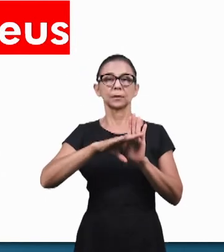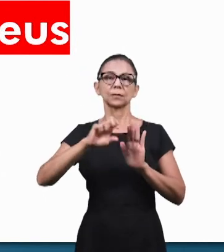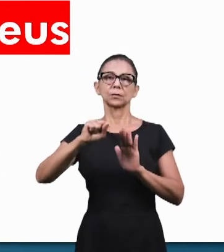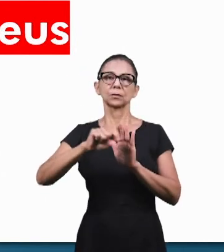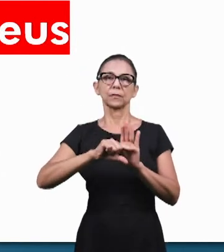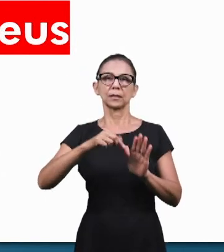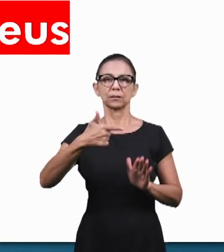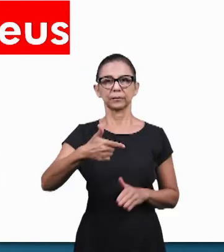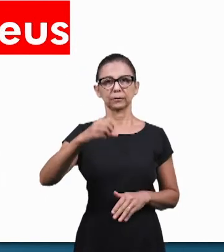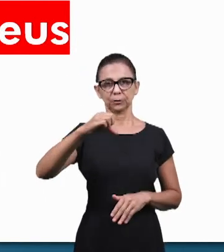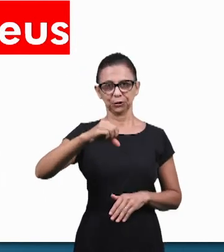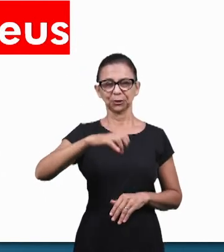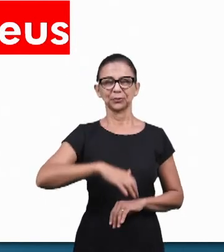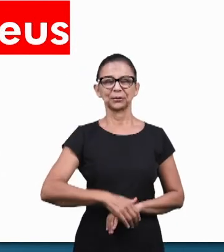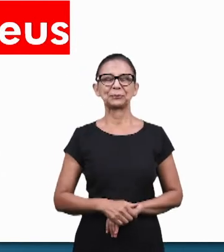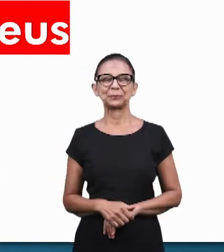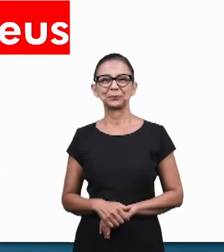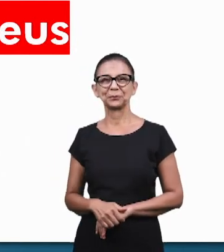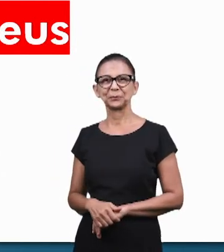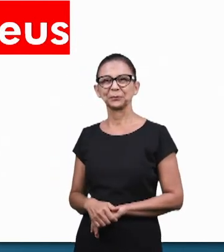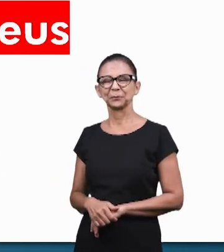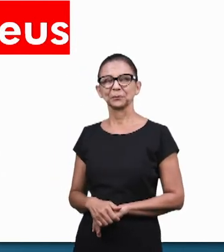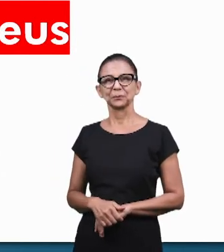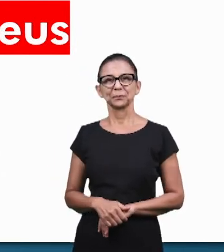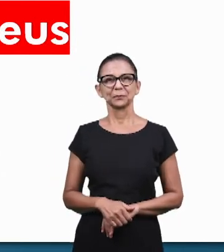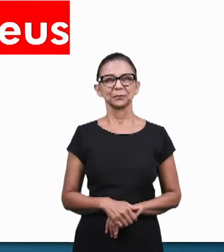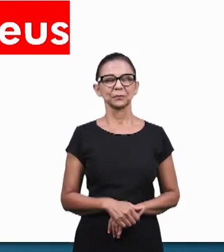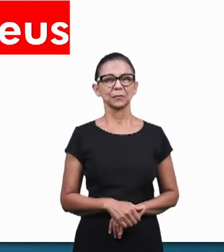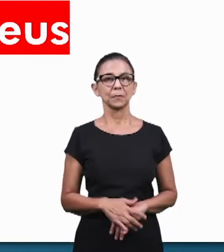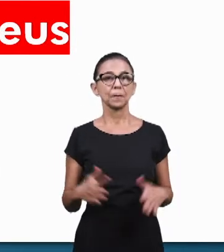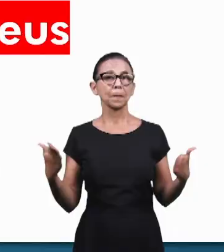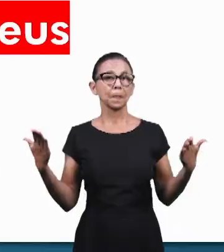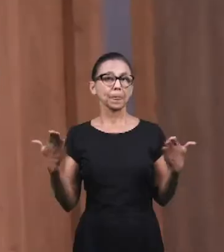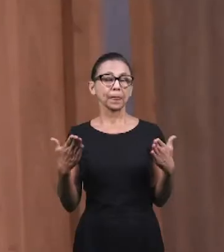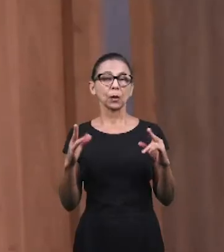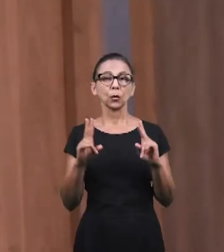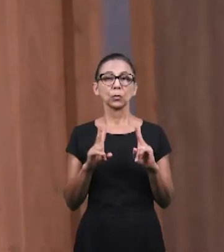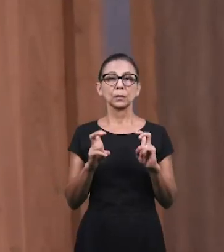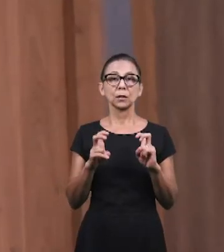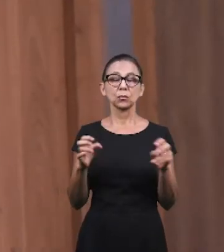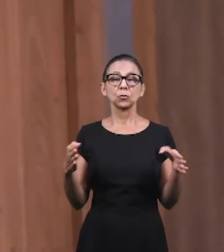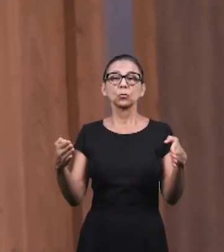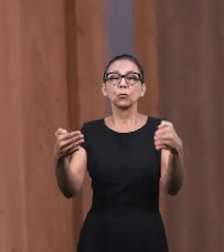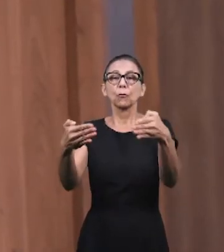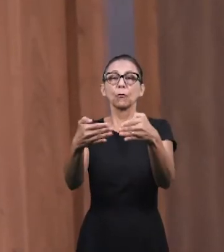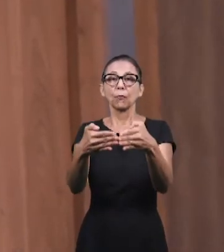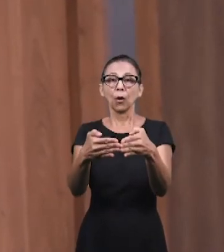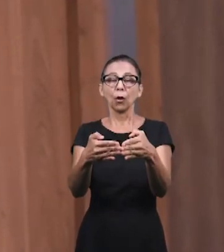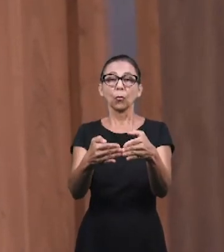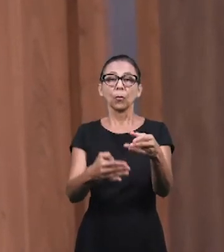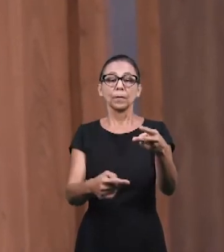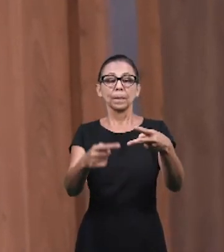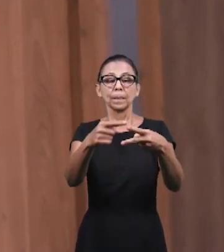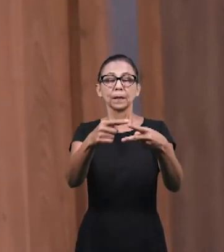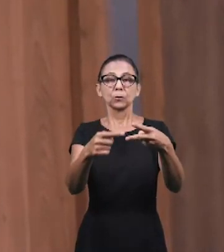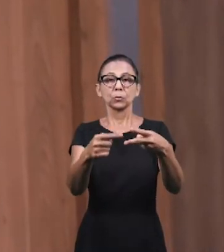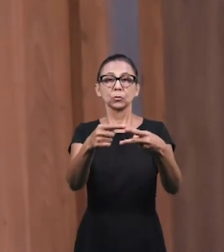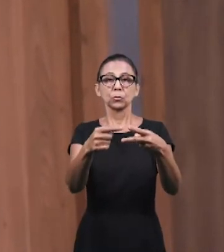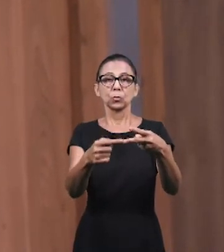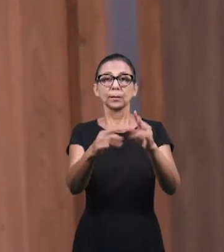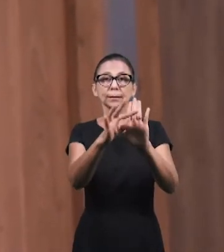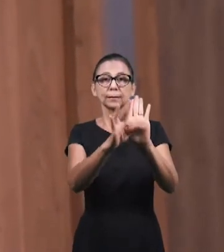8, verso 29. Agora o nosso assunto será direcionado para estes dois textos que foram citados. E